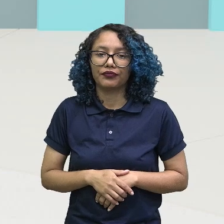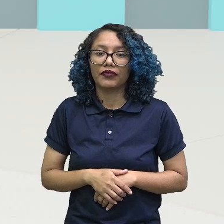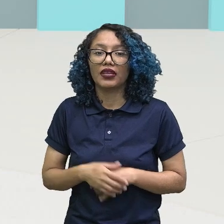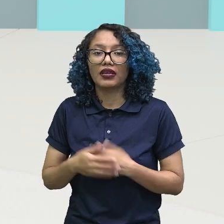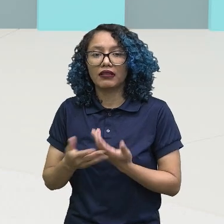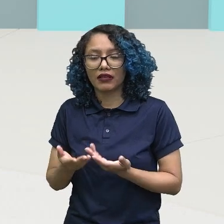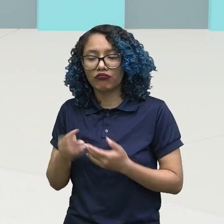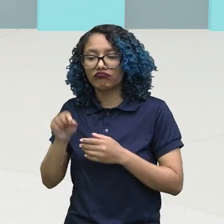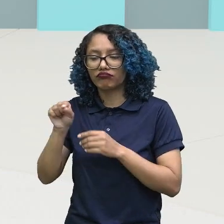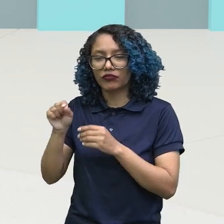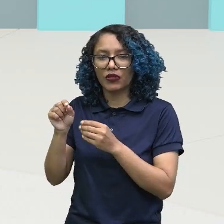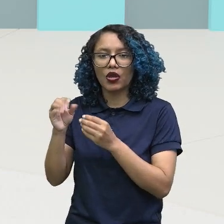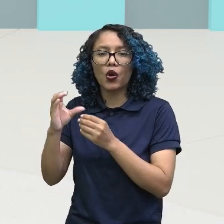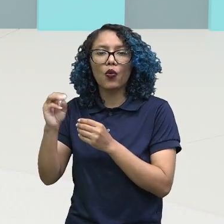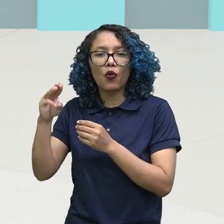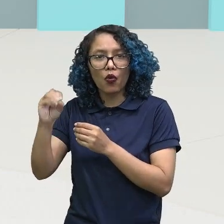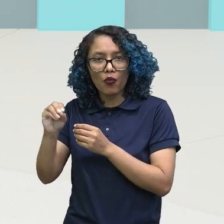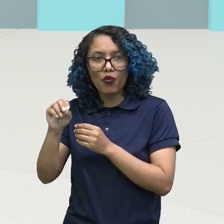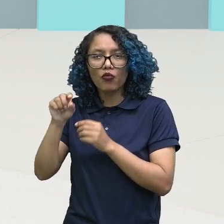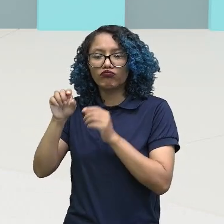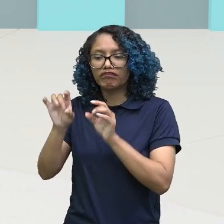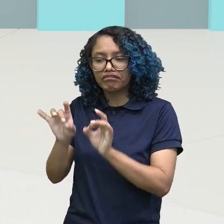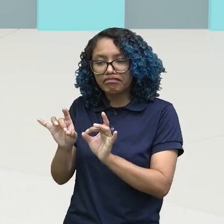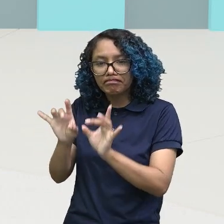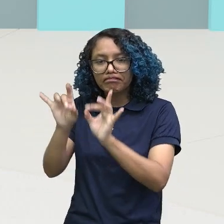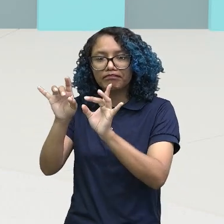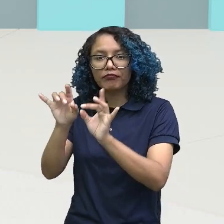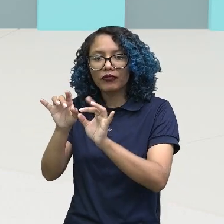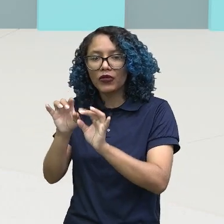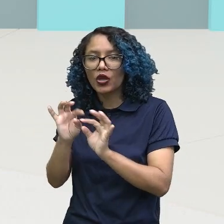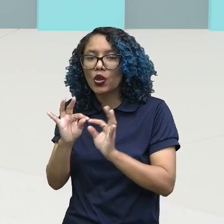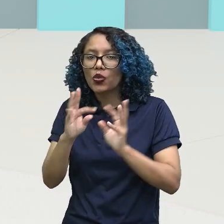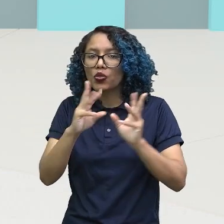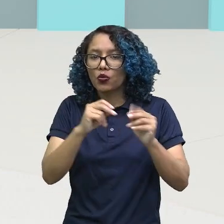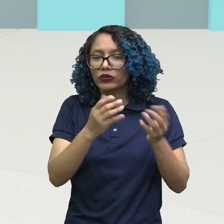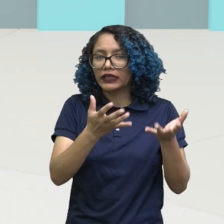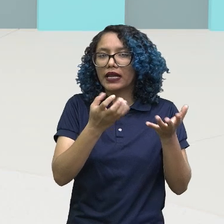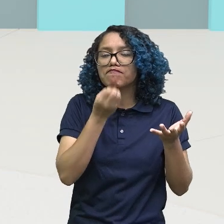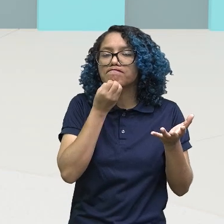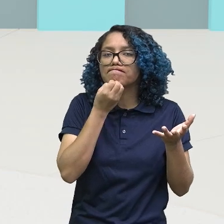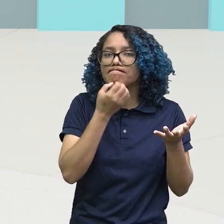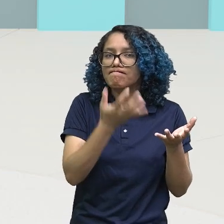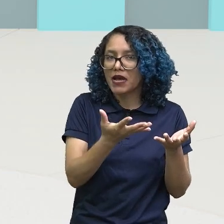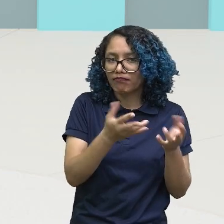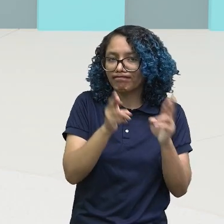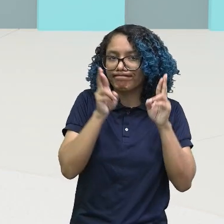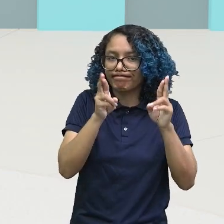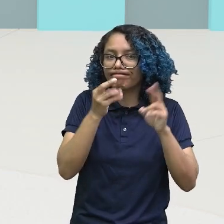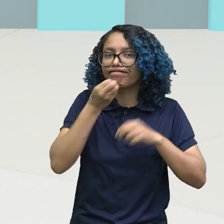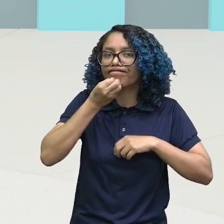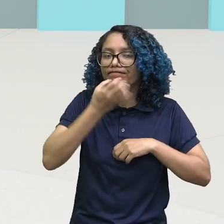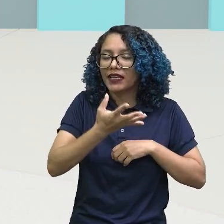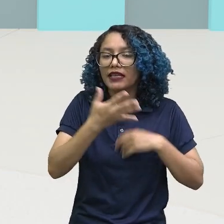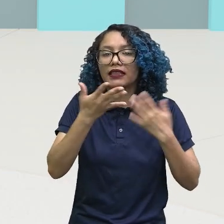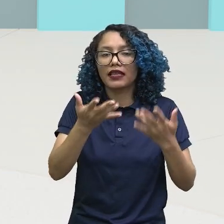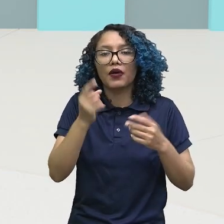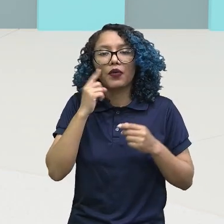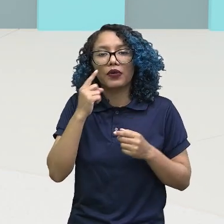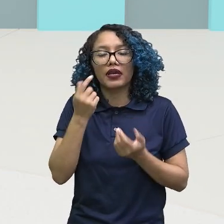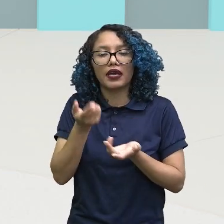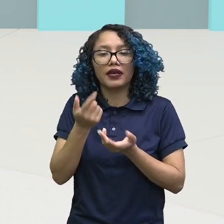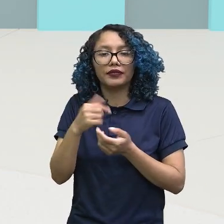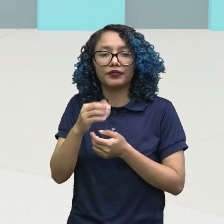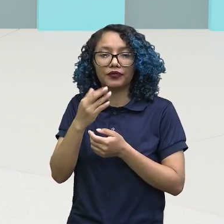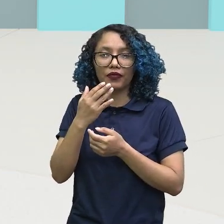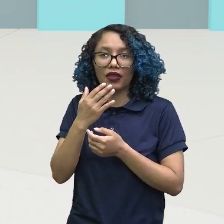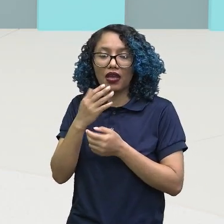era especial, todos lhe queriam muito bem. Então, observe que essa oração, ela está